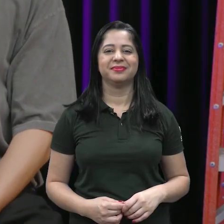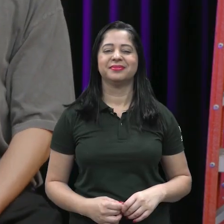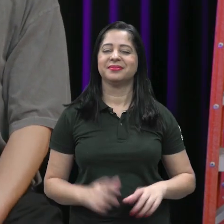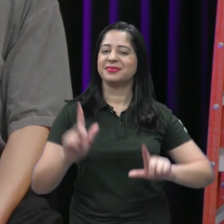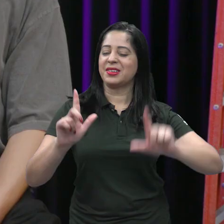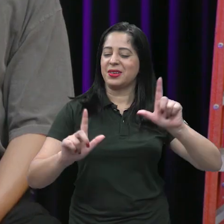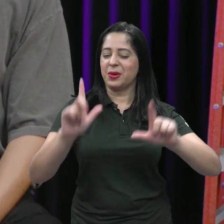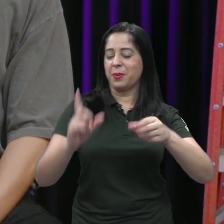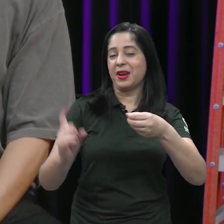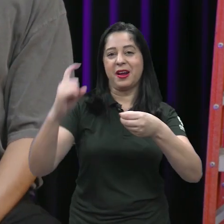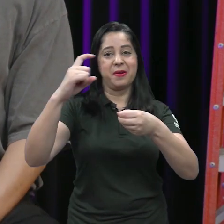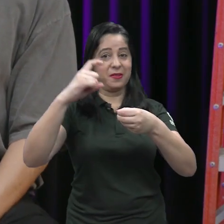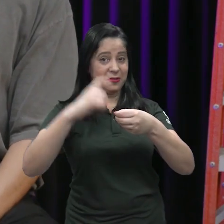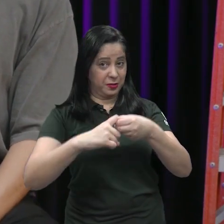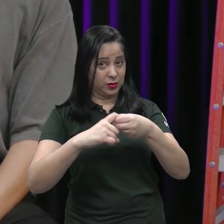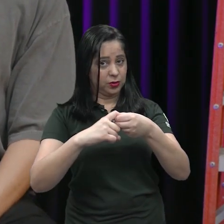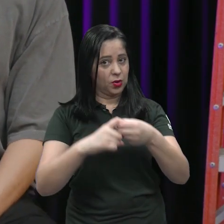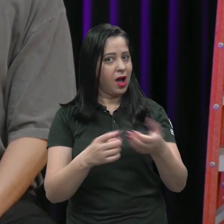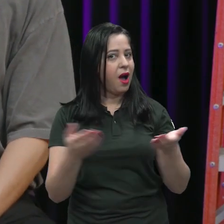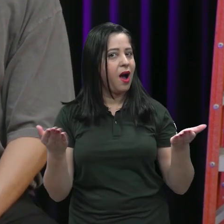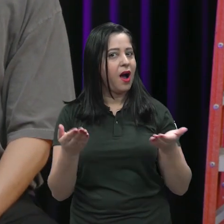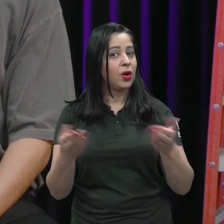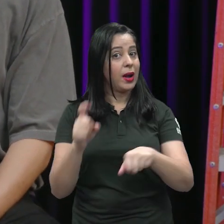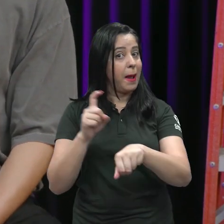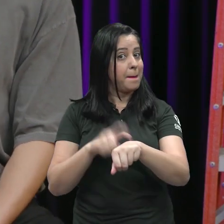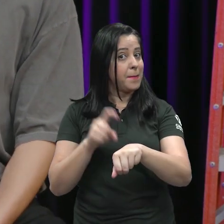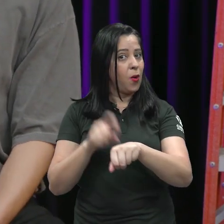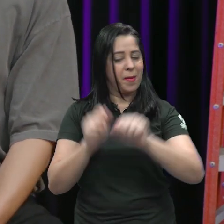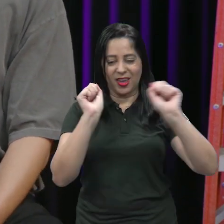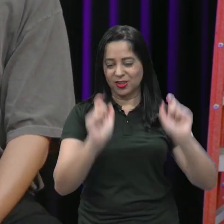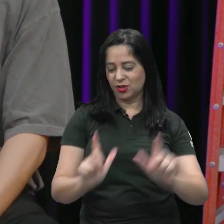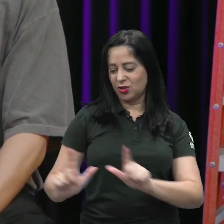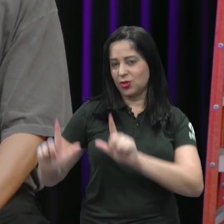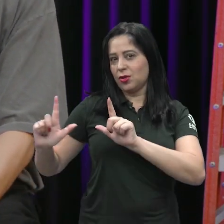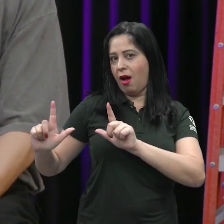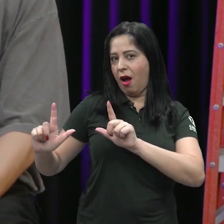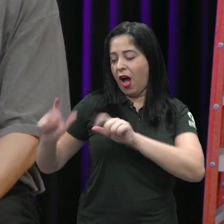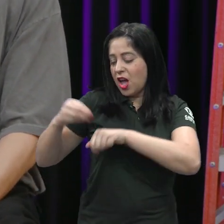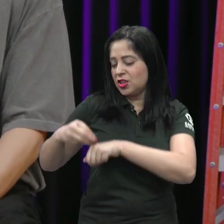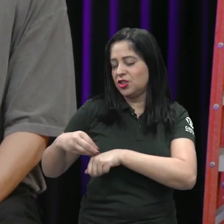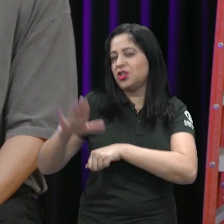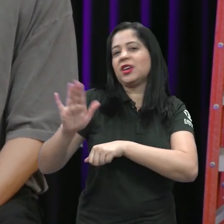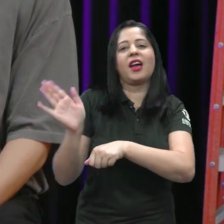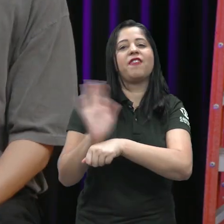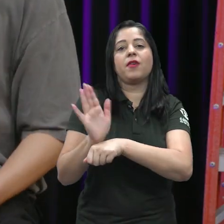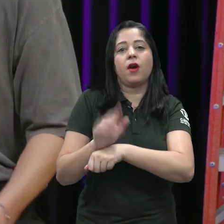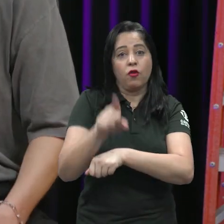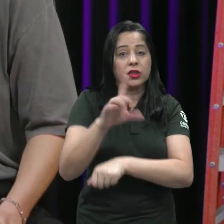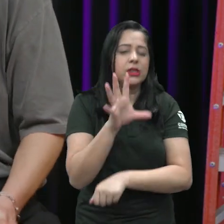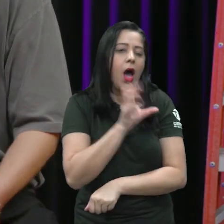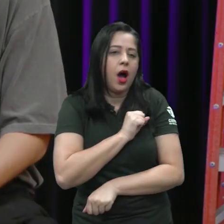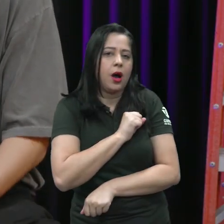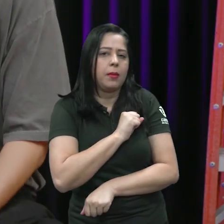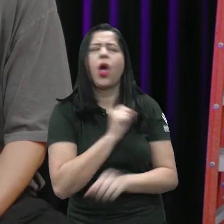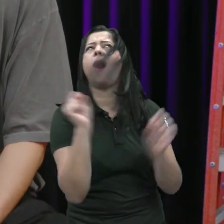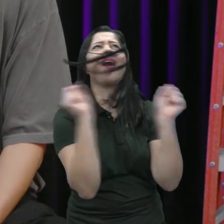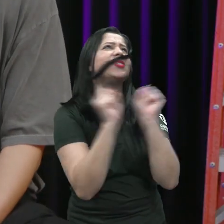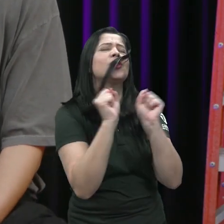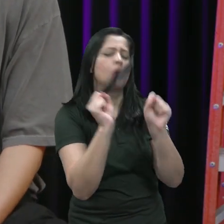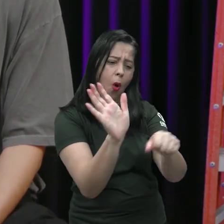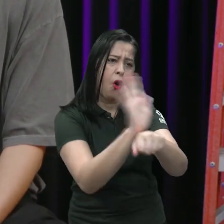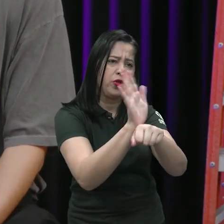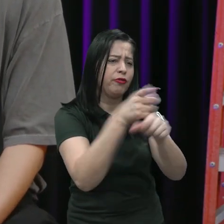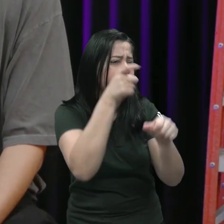Estamos de volta com Conexão Cultura e agora é hora do quadro que dá dicas para quem ama um bom filme. Você gosta de bom filme, Fer?